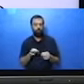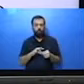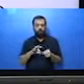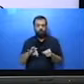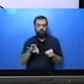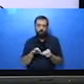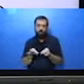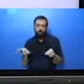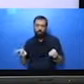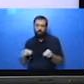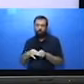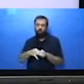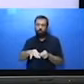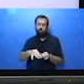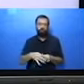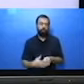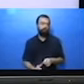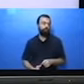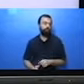nosso espaço.